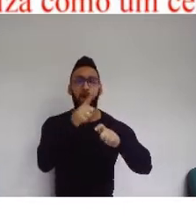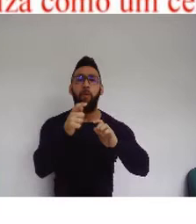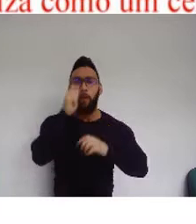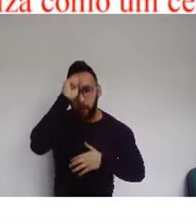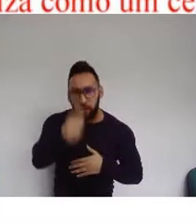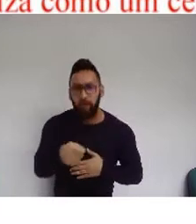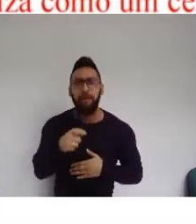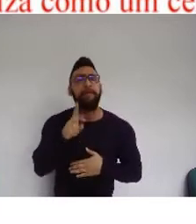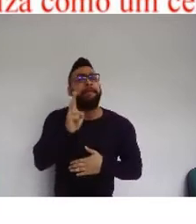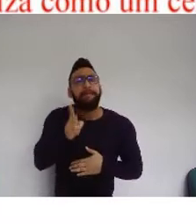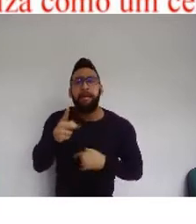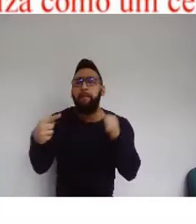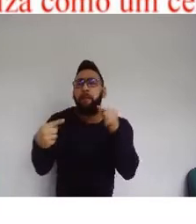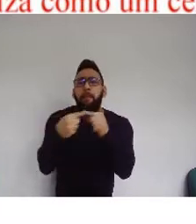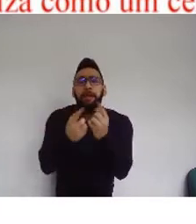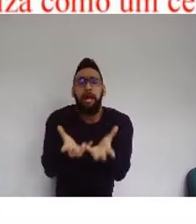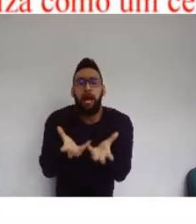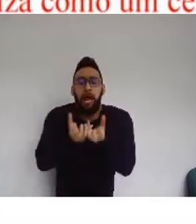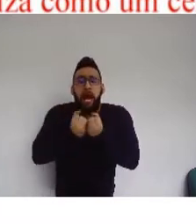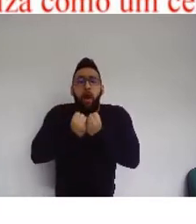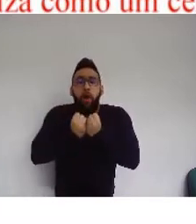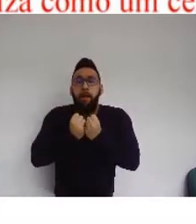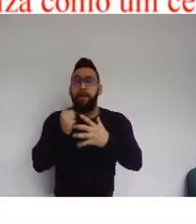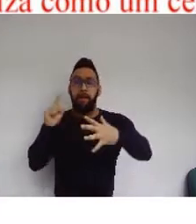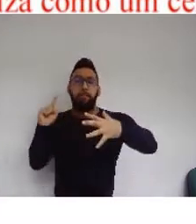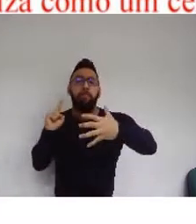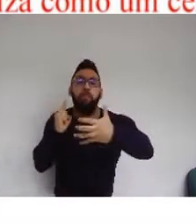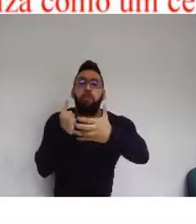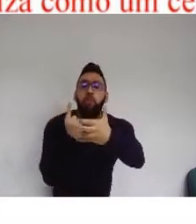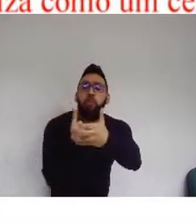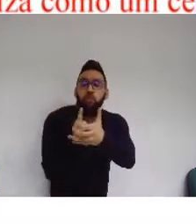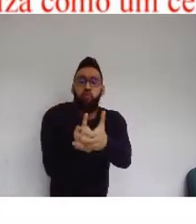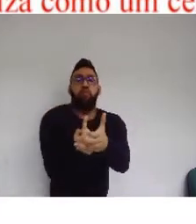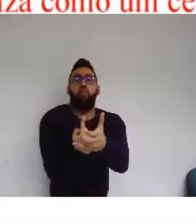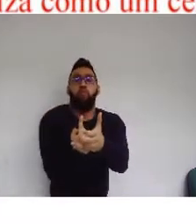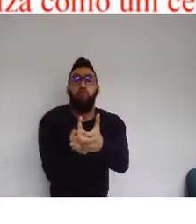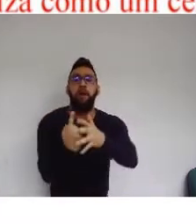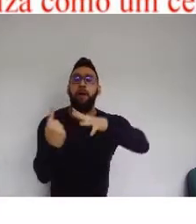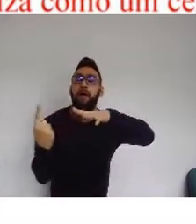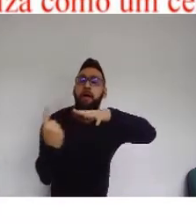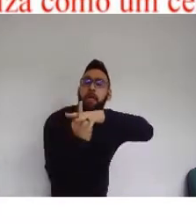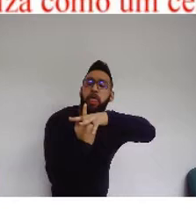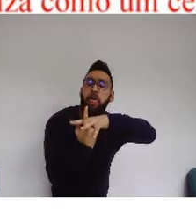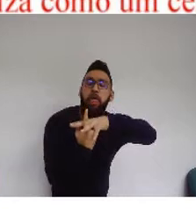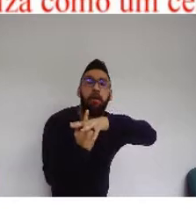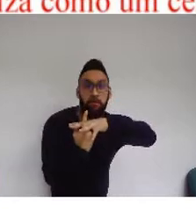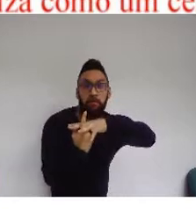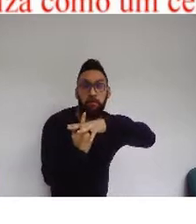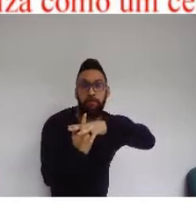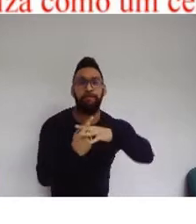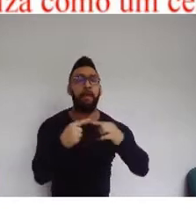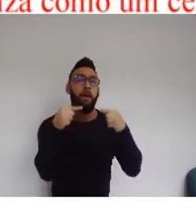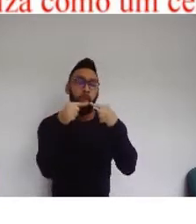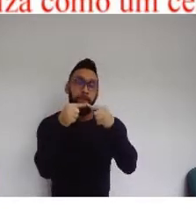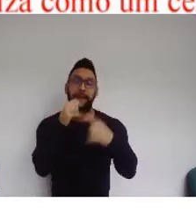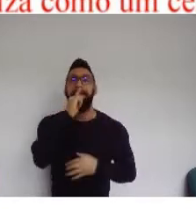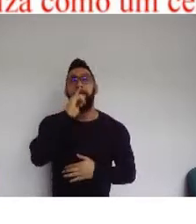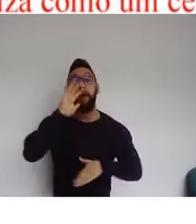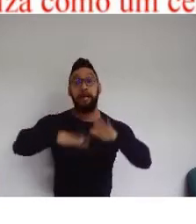eles olham para o espaço urbano pensando em acolhimento. Esse é um texto muito importante sobre sexo em